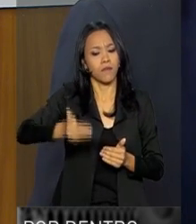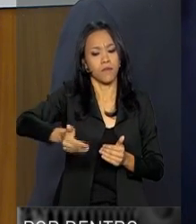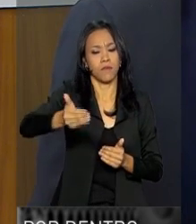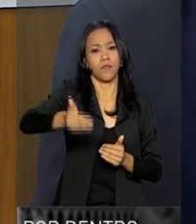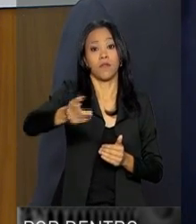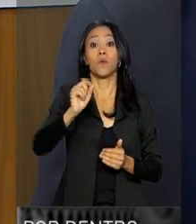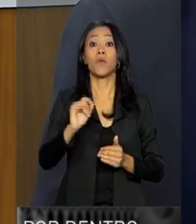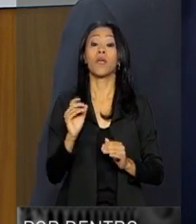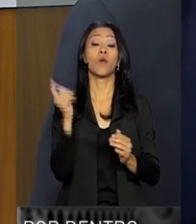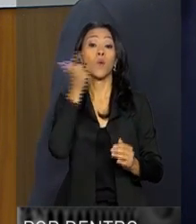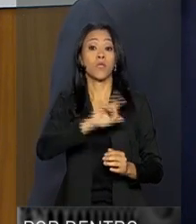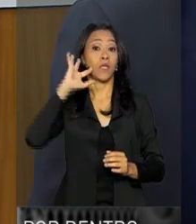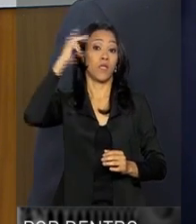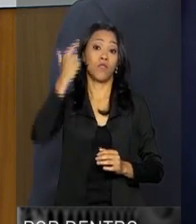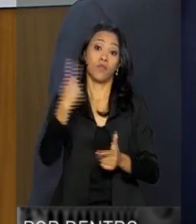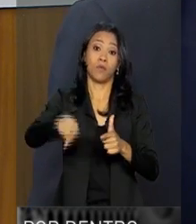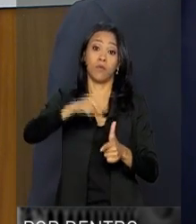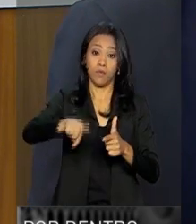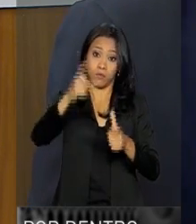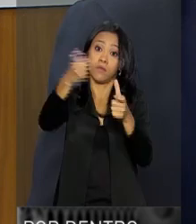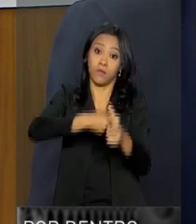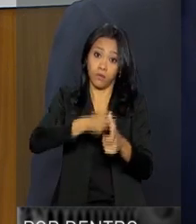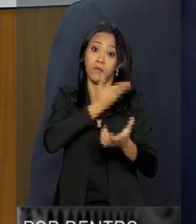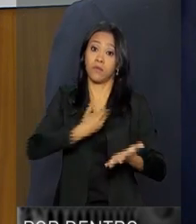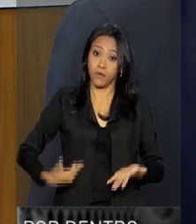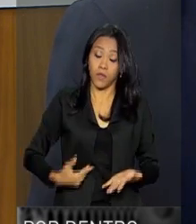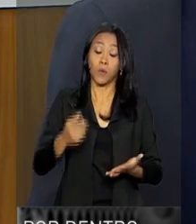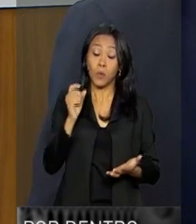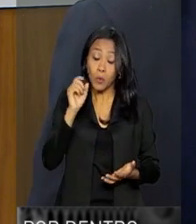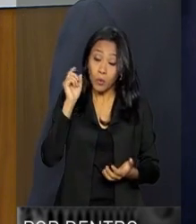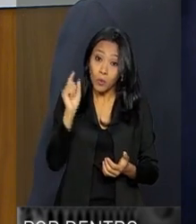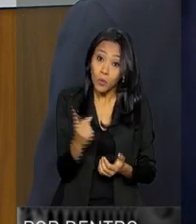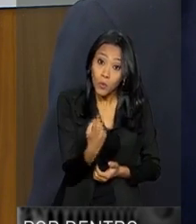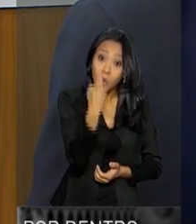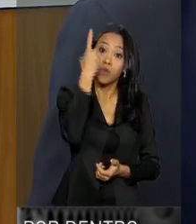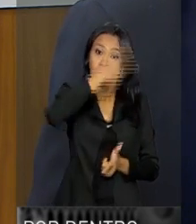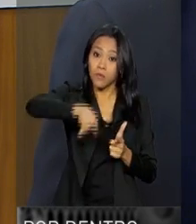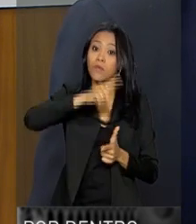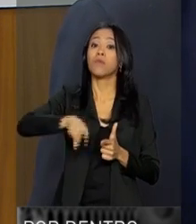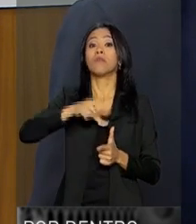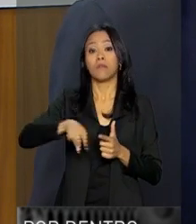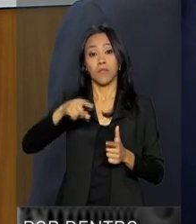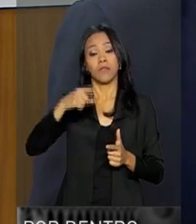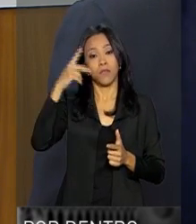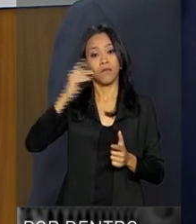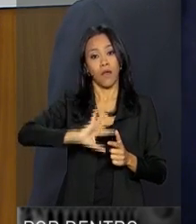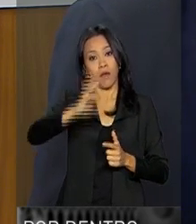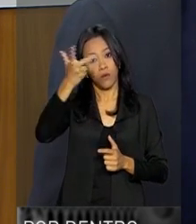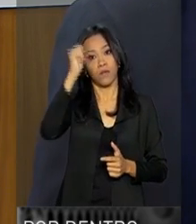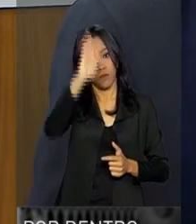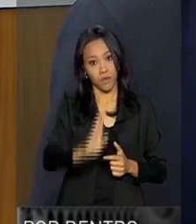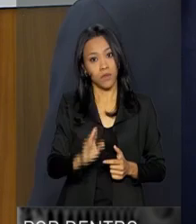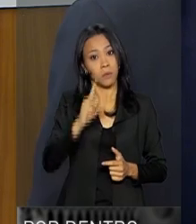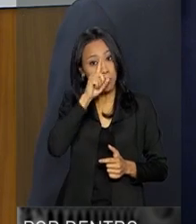das contas públicas é o único calcanhar de aquiles hoje nem do ponto de vista de risco no brasil